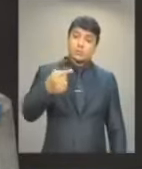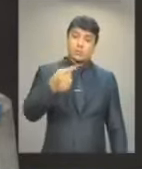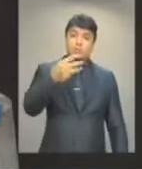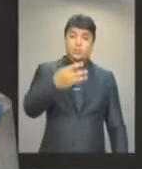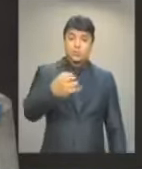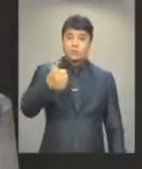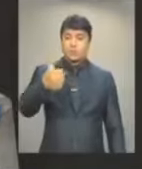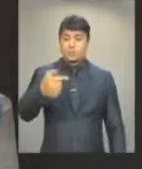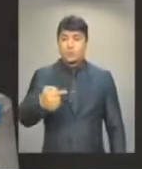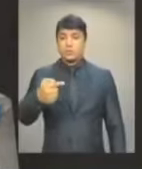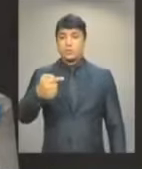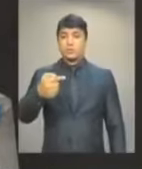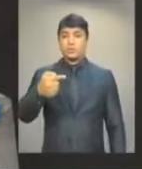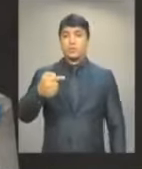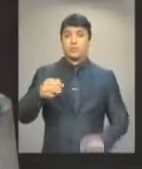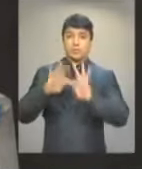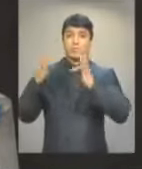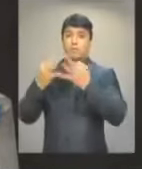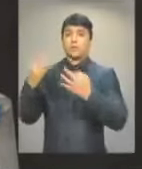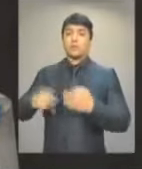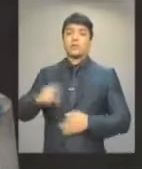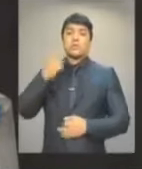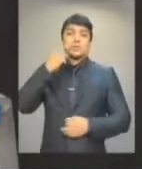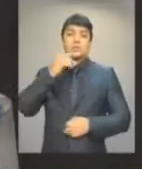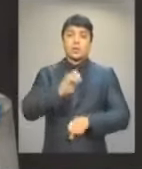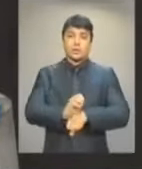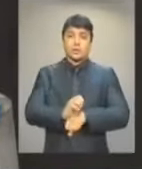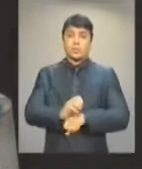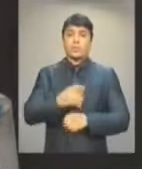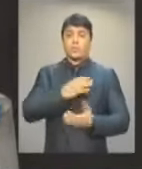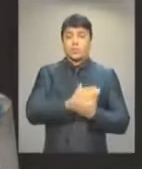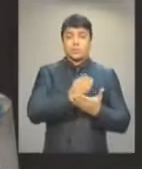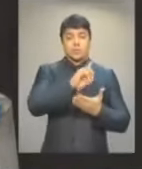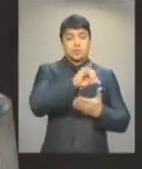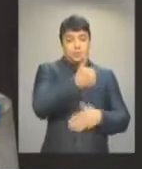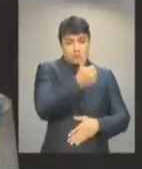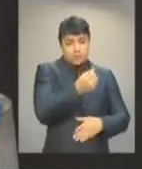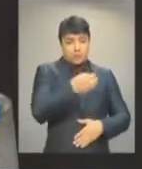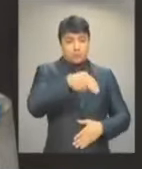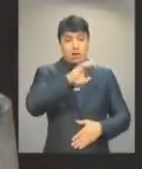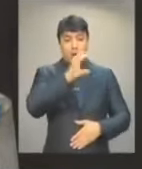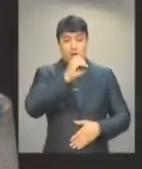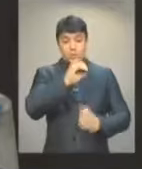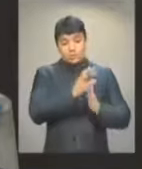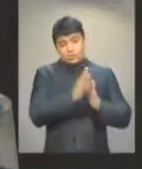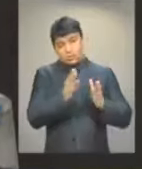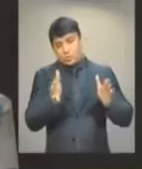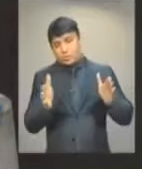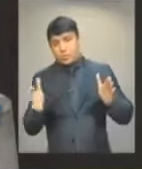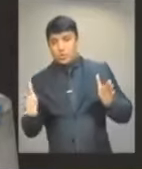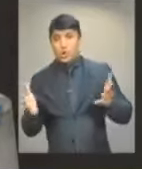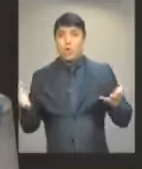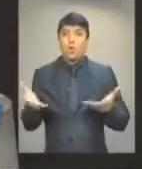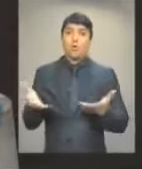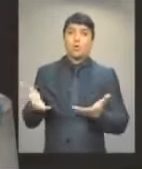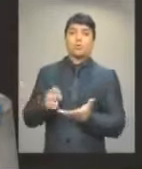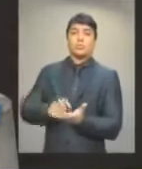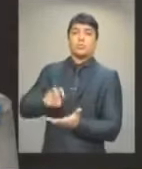7.317 famílias de cearenses, que do dia 16 de março até amanhã de